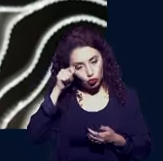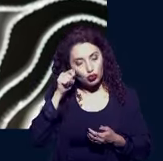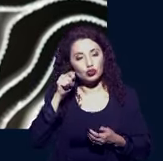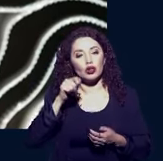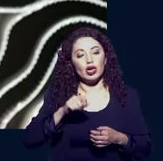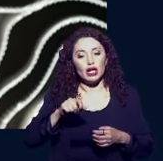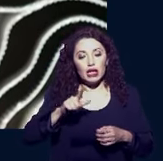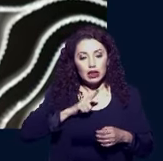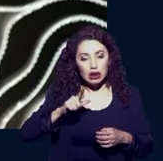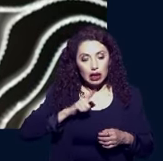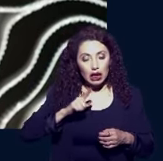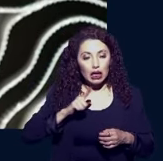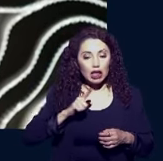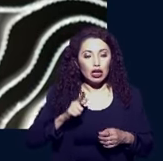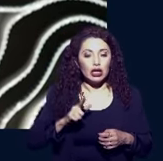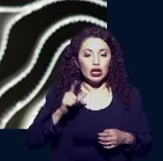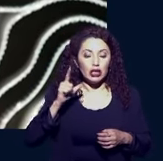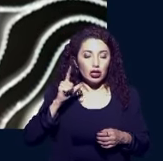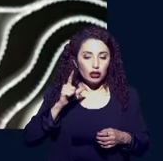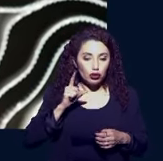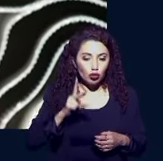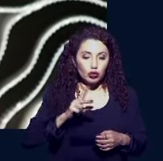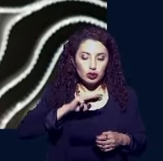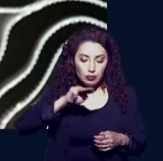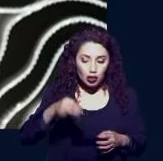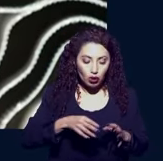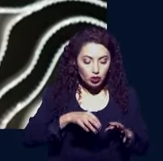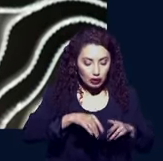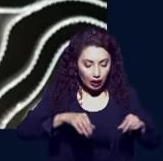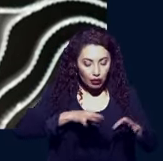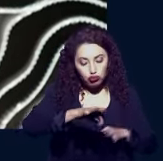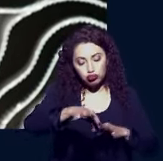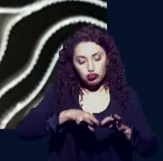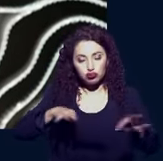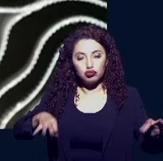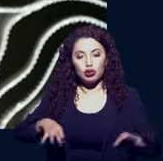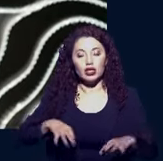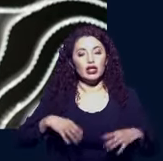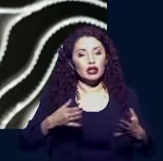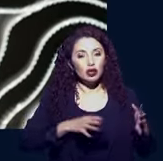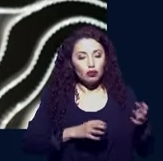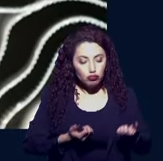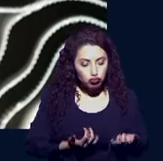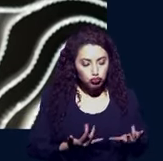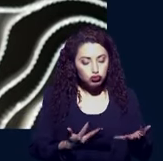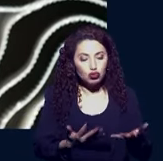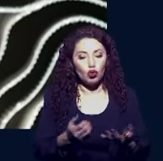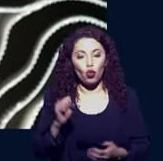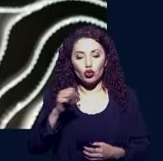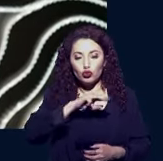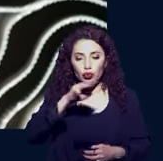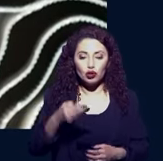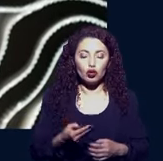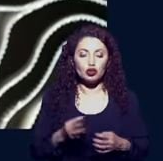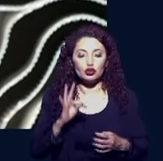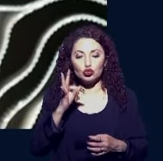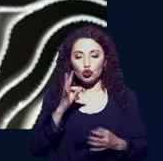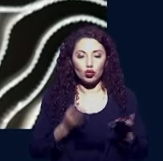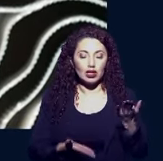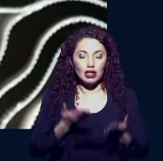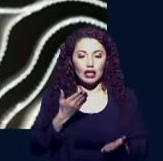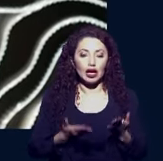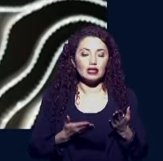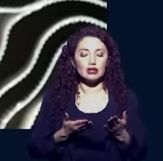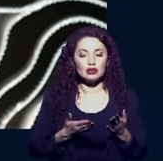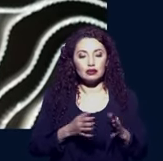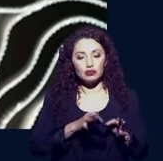hectares 100 milhões de toneladas de grão sendo produzidas então de 8 toneladas por heare então média Global 3 média brasileira